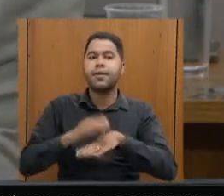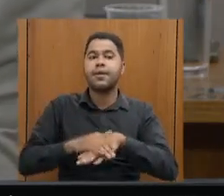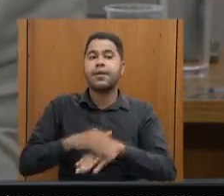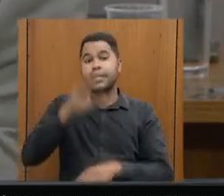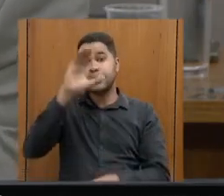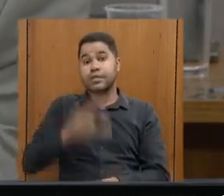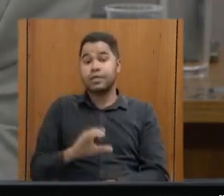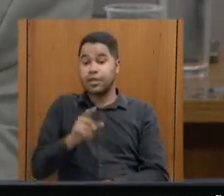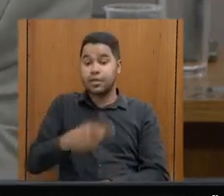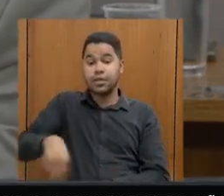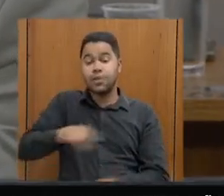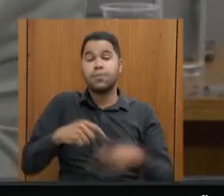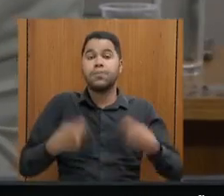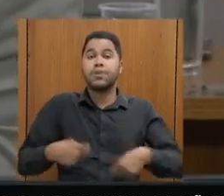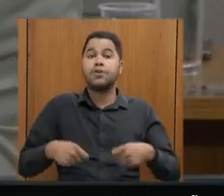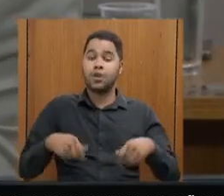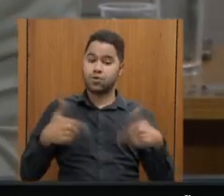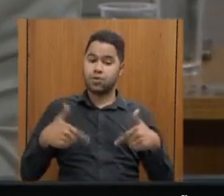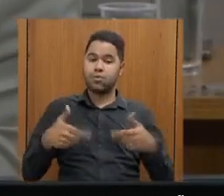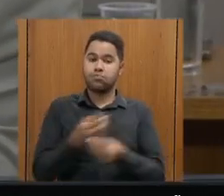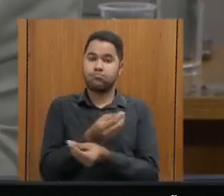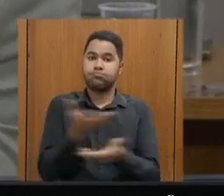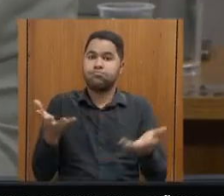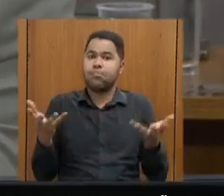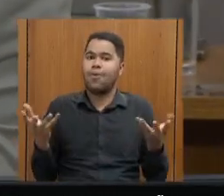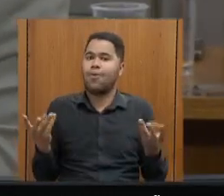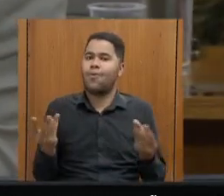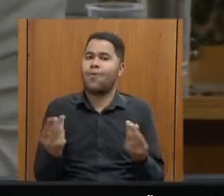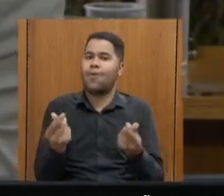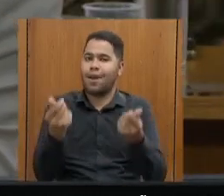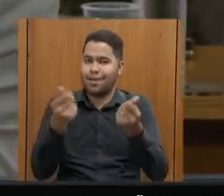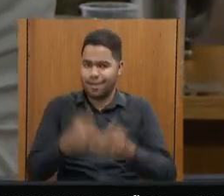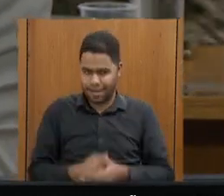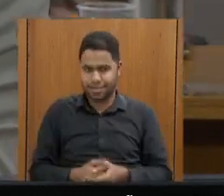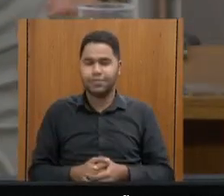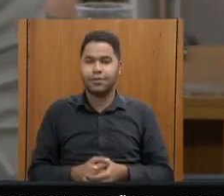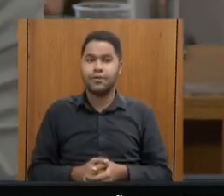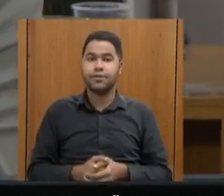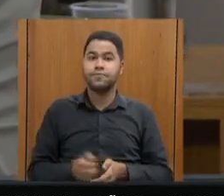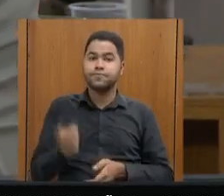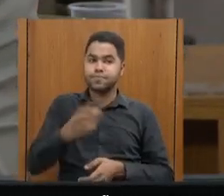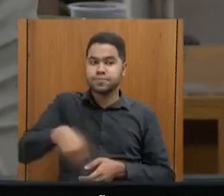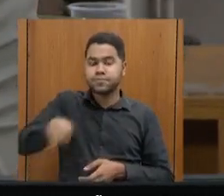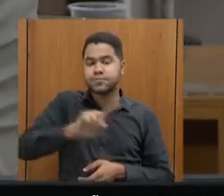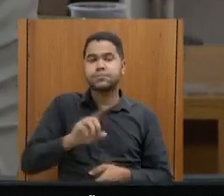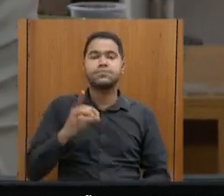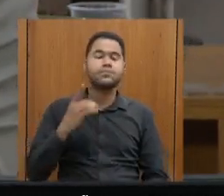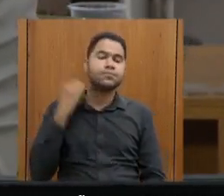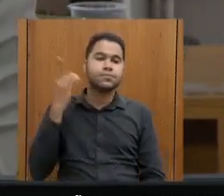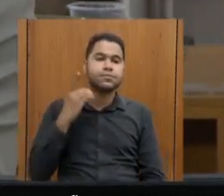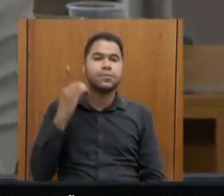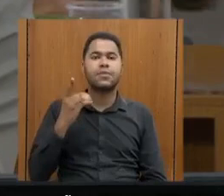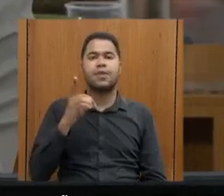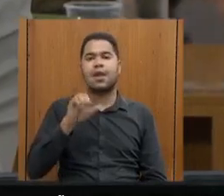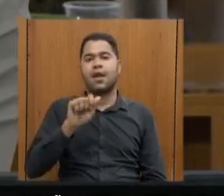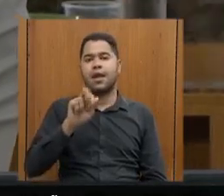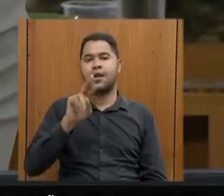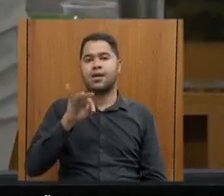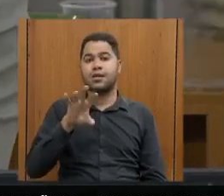na ponta precisa que é um serviço público de mais qualidade então quando o senhor Deputado Arantes